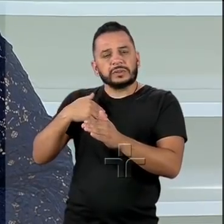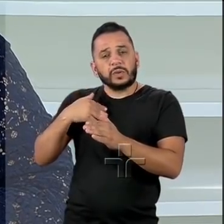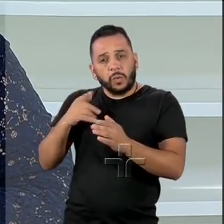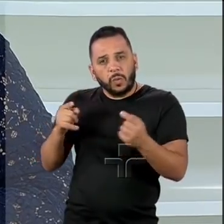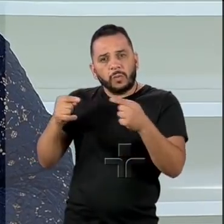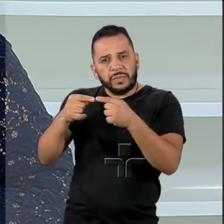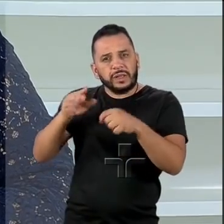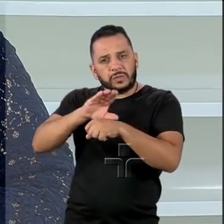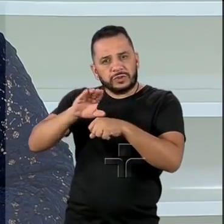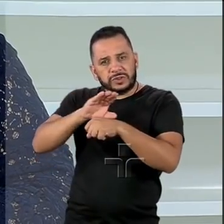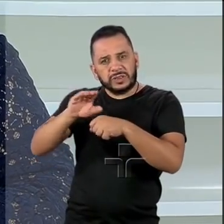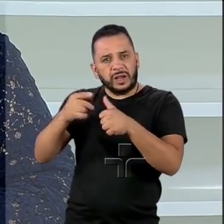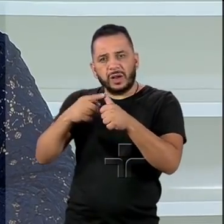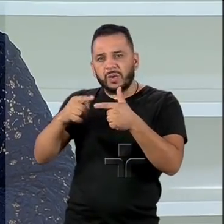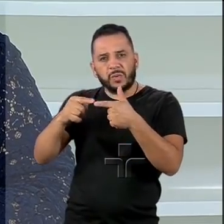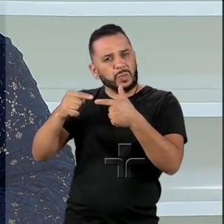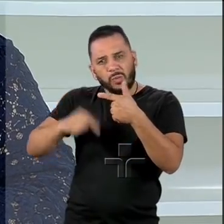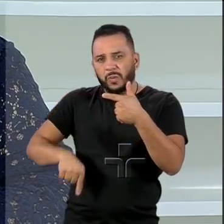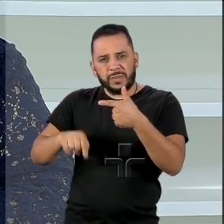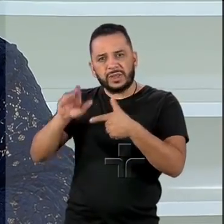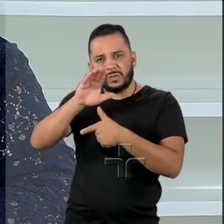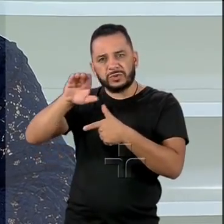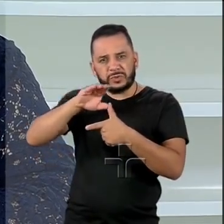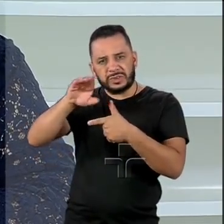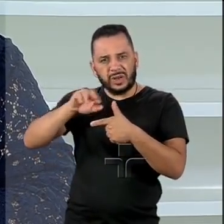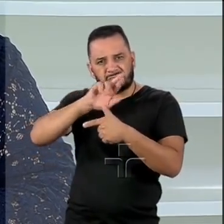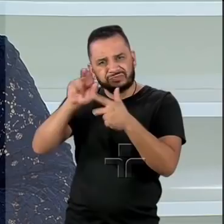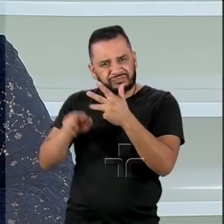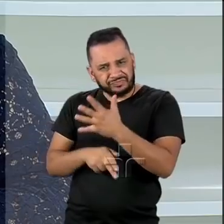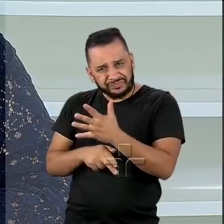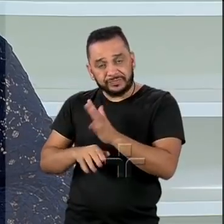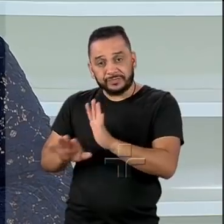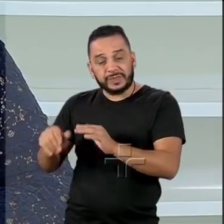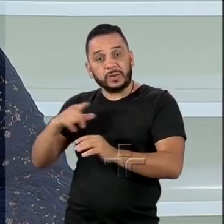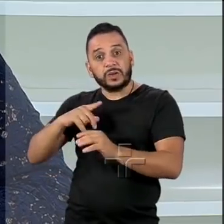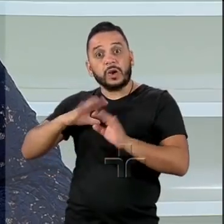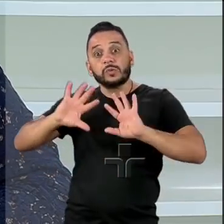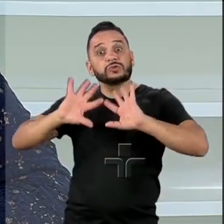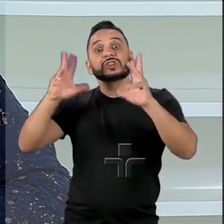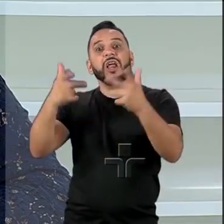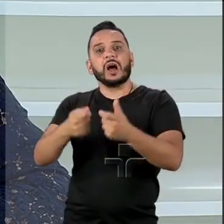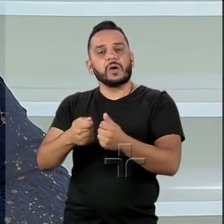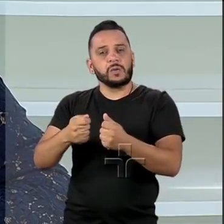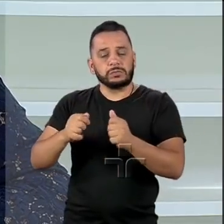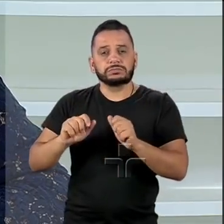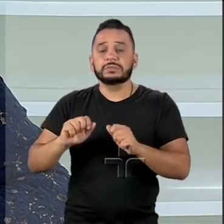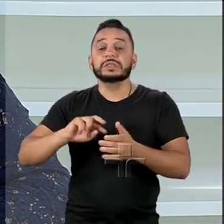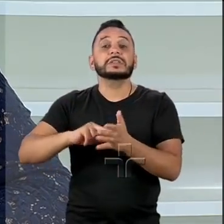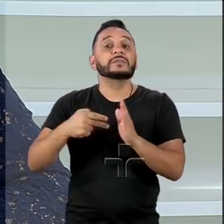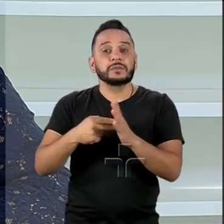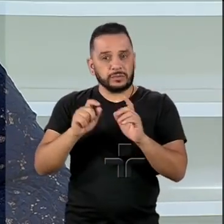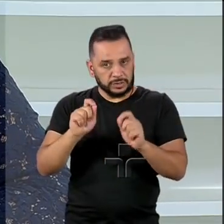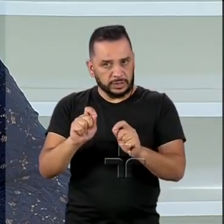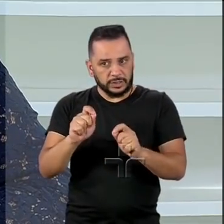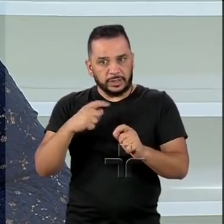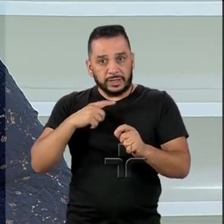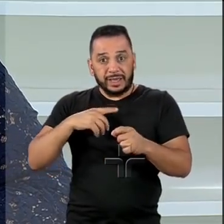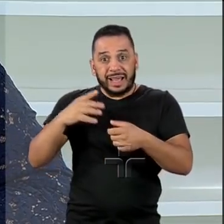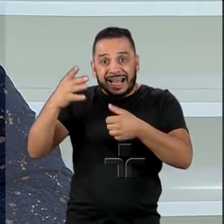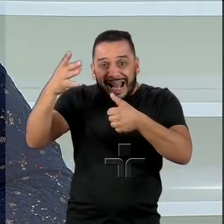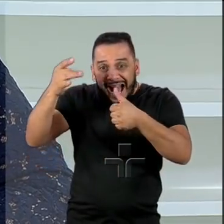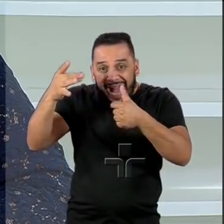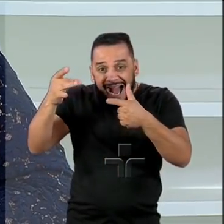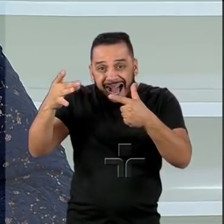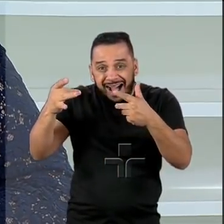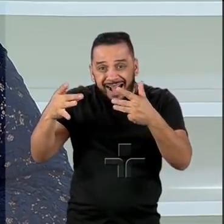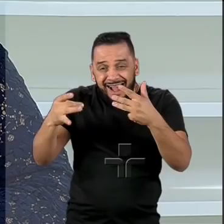constitucionalidade, de inconstitucionalidade, etc. E o controle difuso é o caso a caso nos